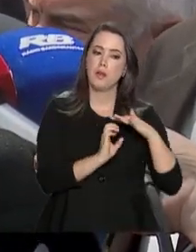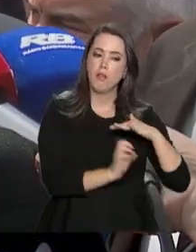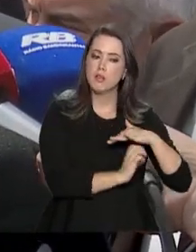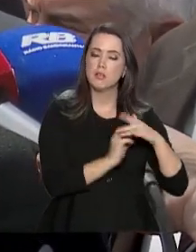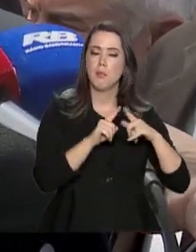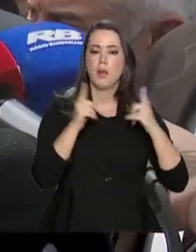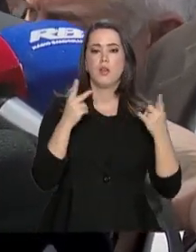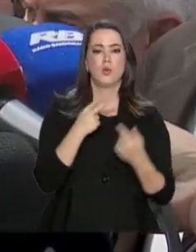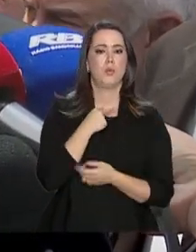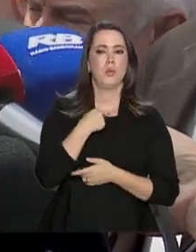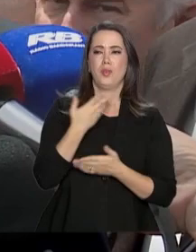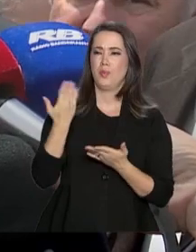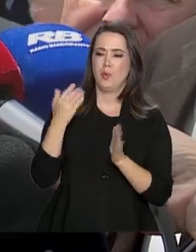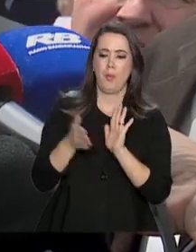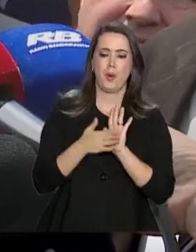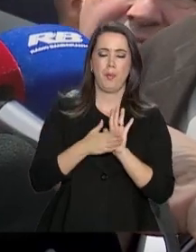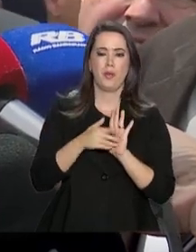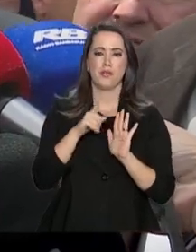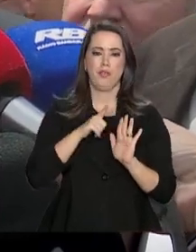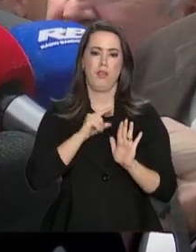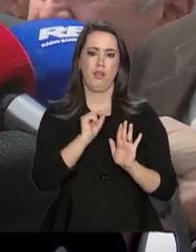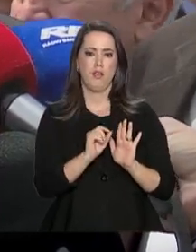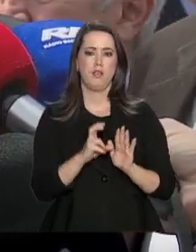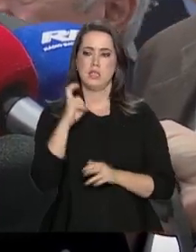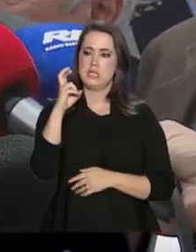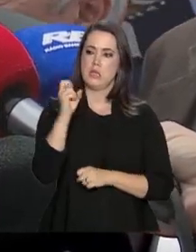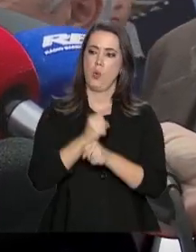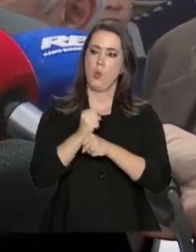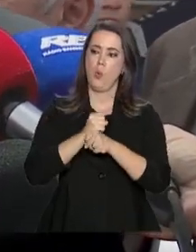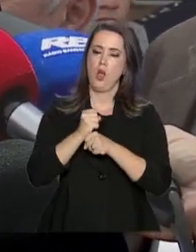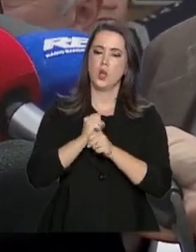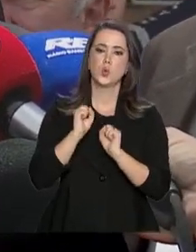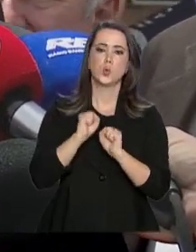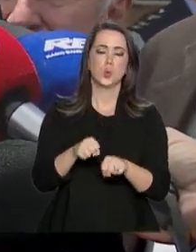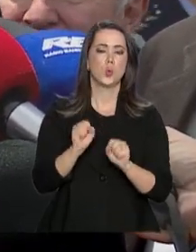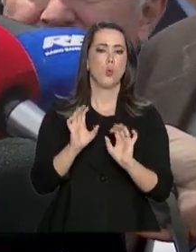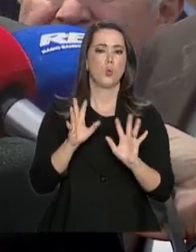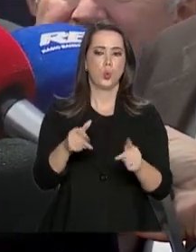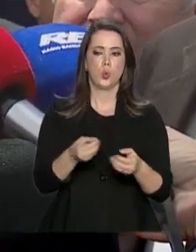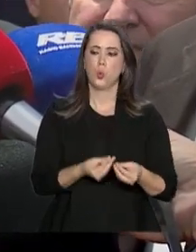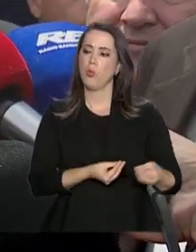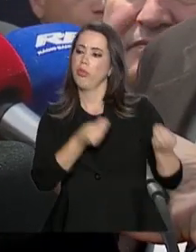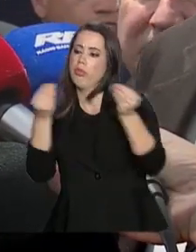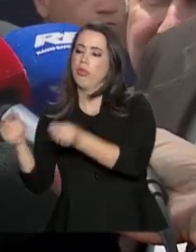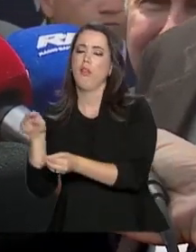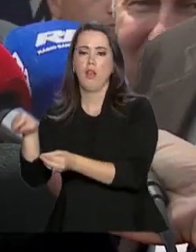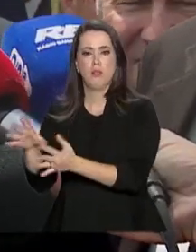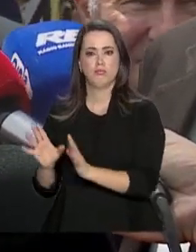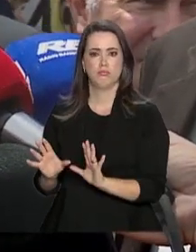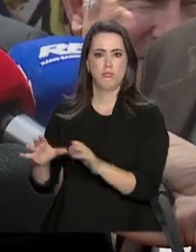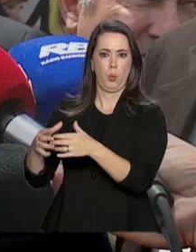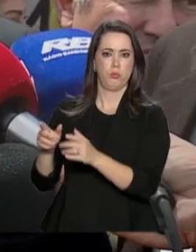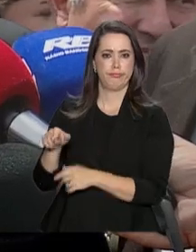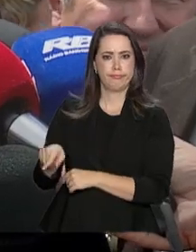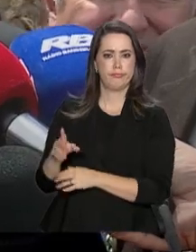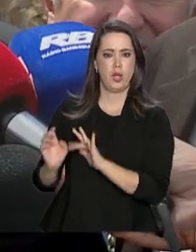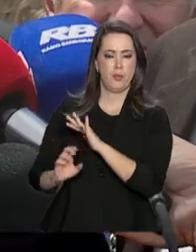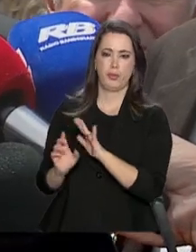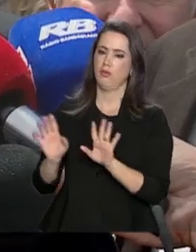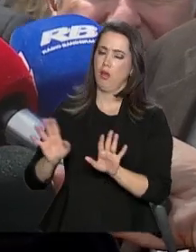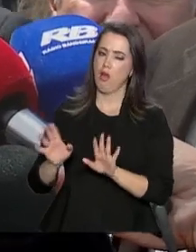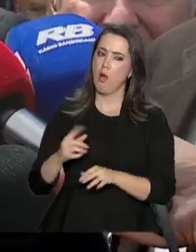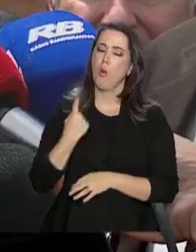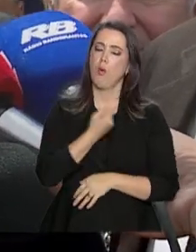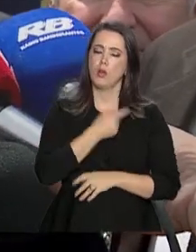lutar na última proposta não é daqui a cinco anos tudo pode ser repassado por outro lado a preocupação nossa é um patrimônio